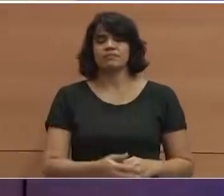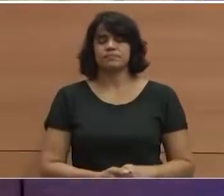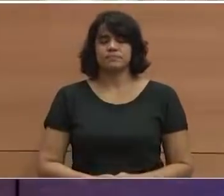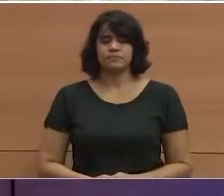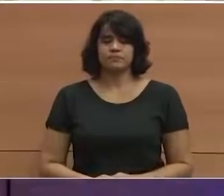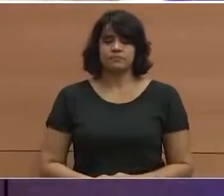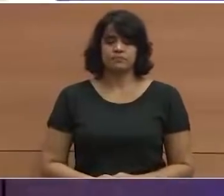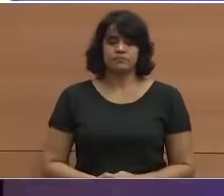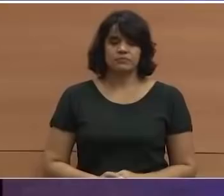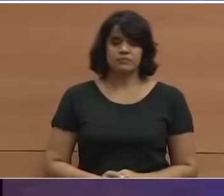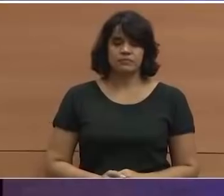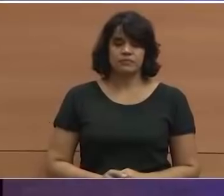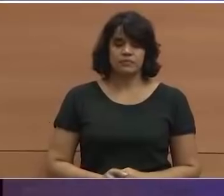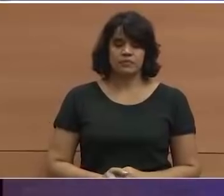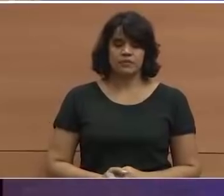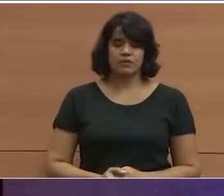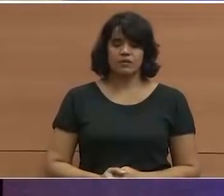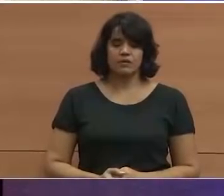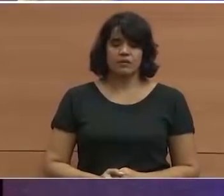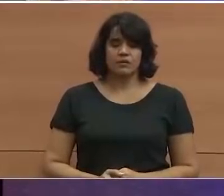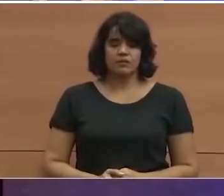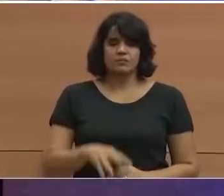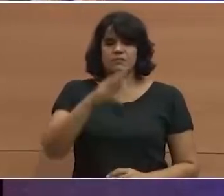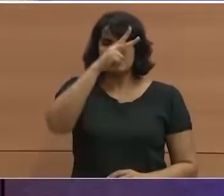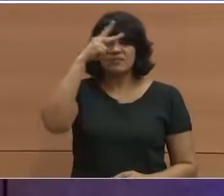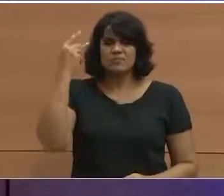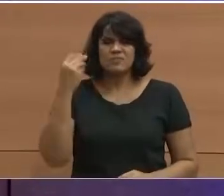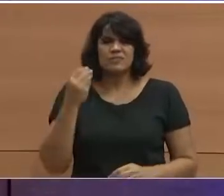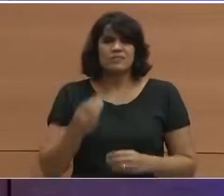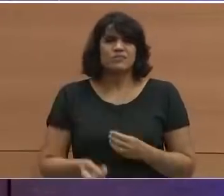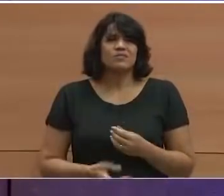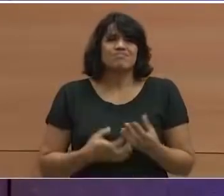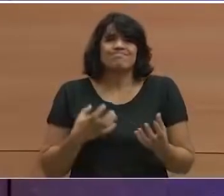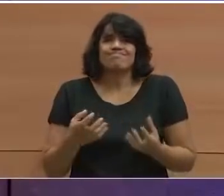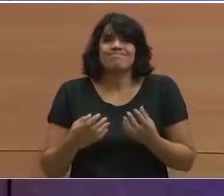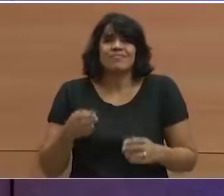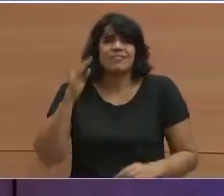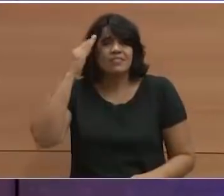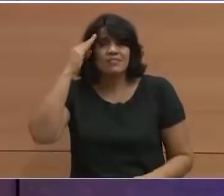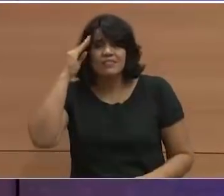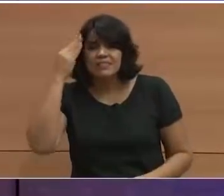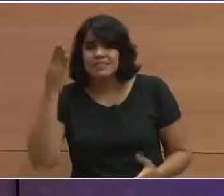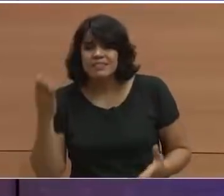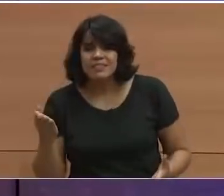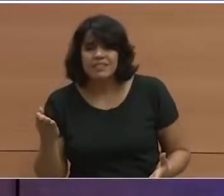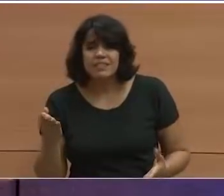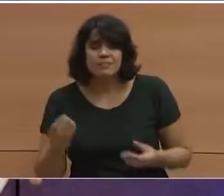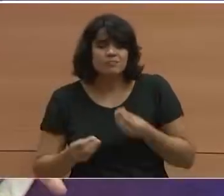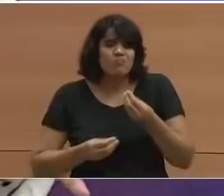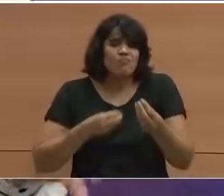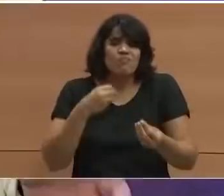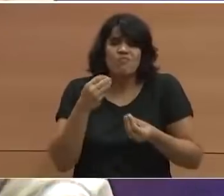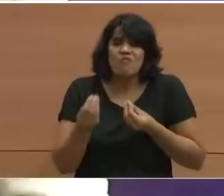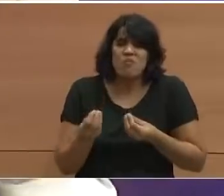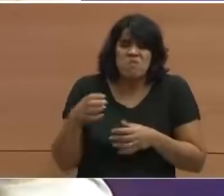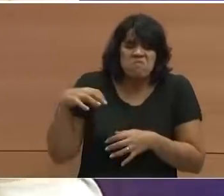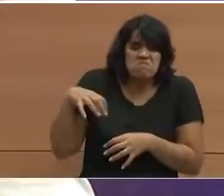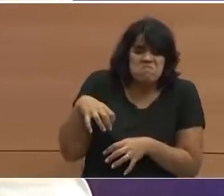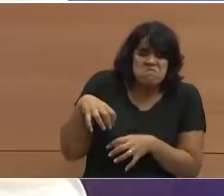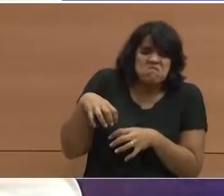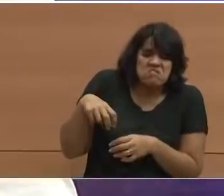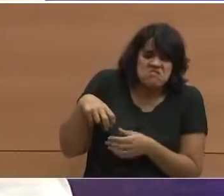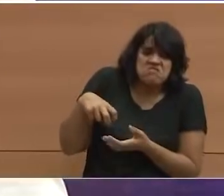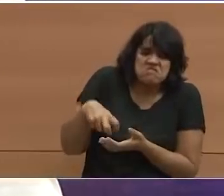estava acontecendo, como um coxo de nascença consegue andar e saltar no meio deles. E nessa hora